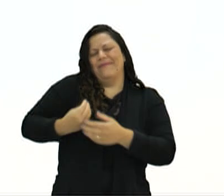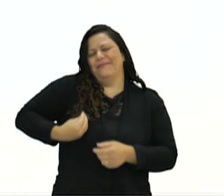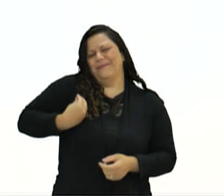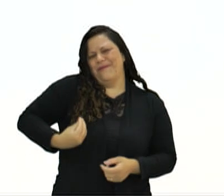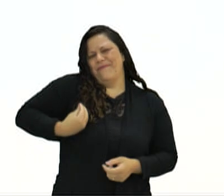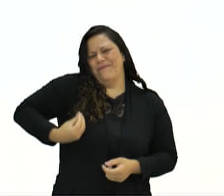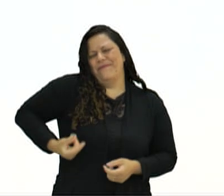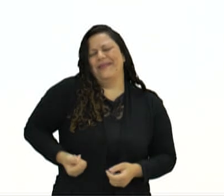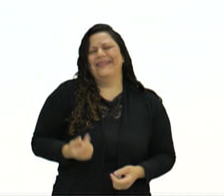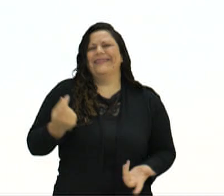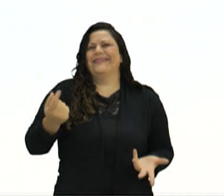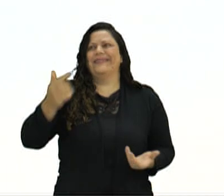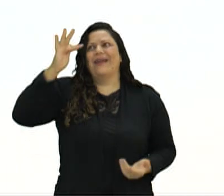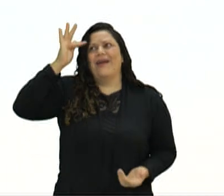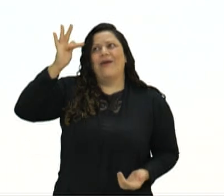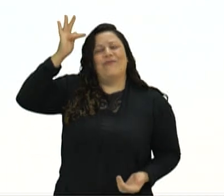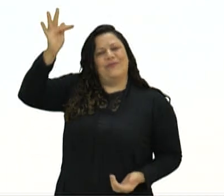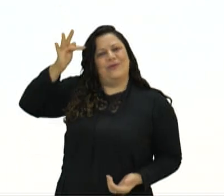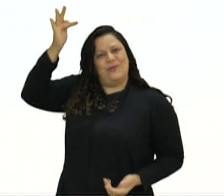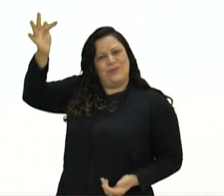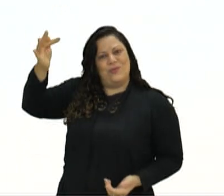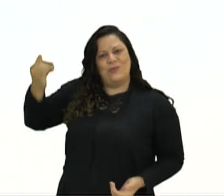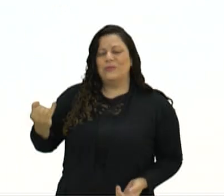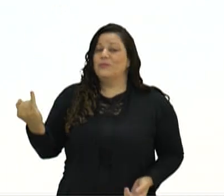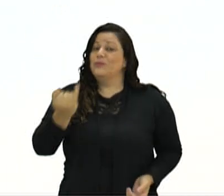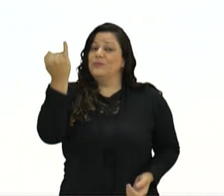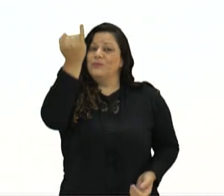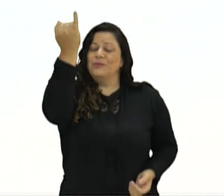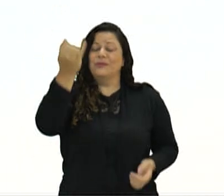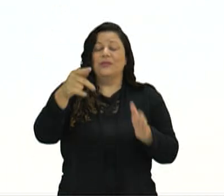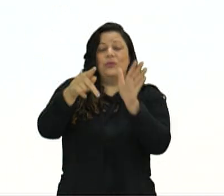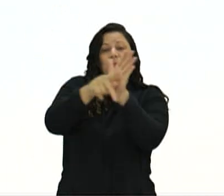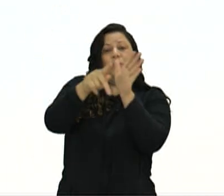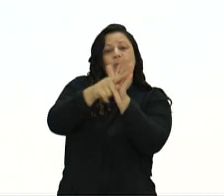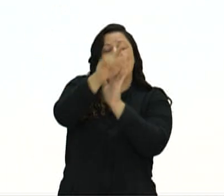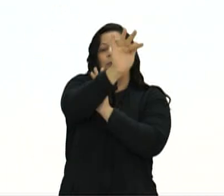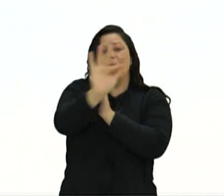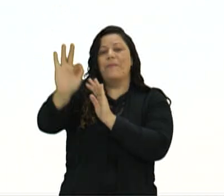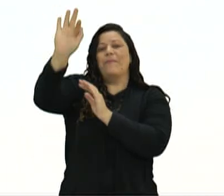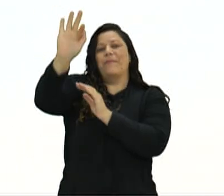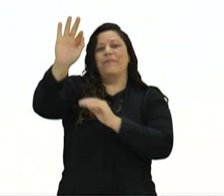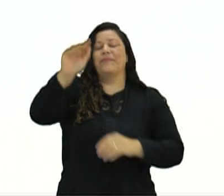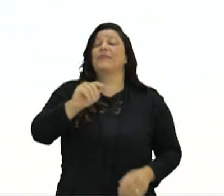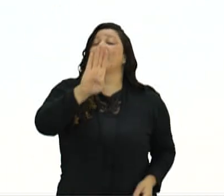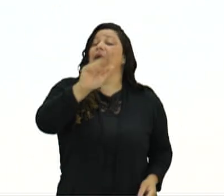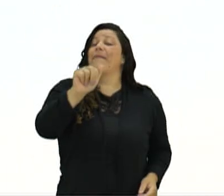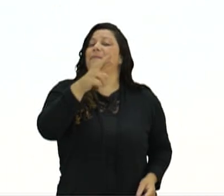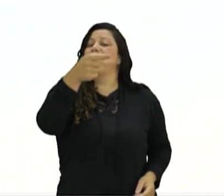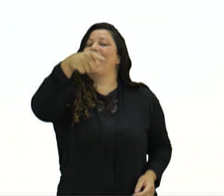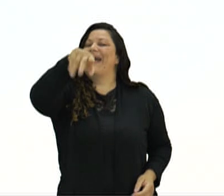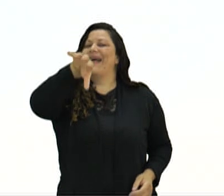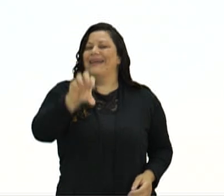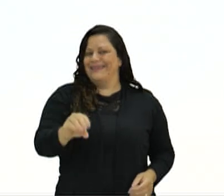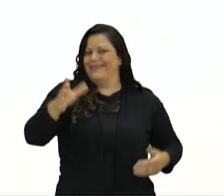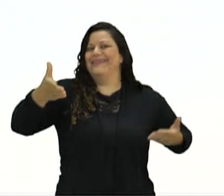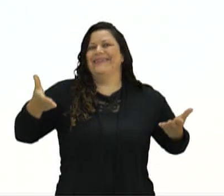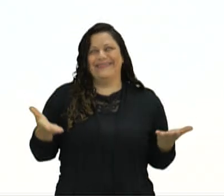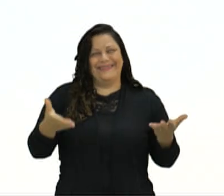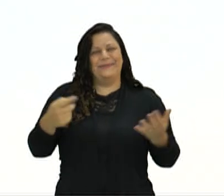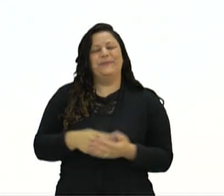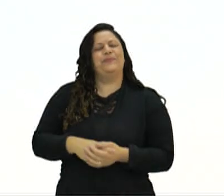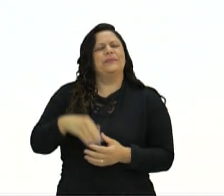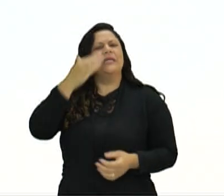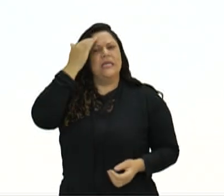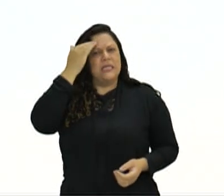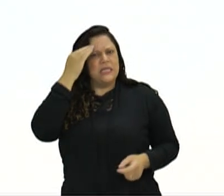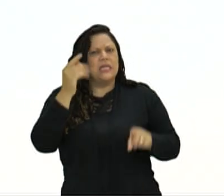importante aí, que vem da nobreza francesa, né? Barão de Montesquieu. Compreendemos também as